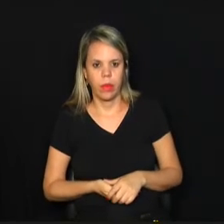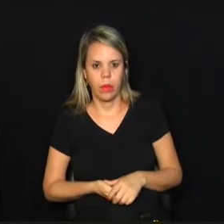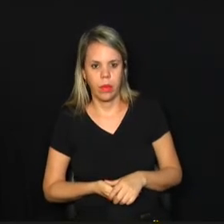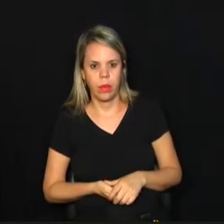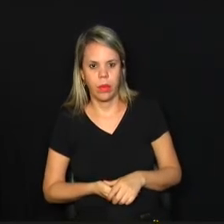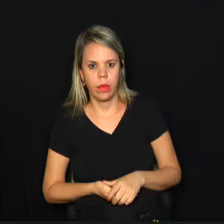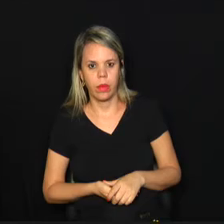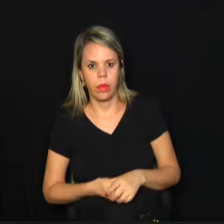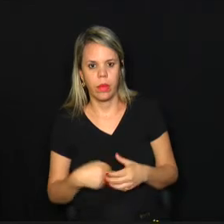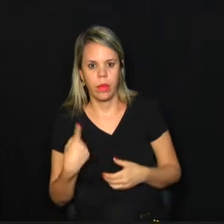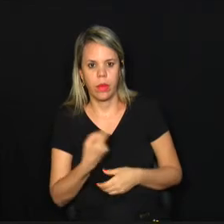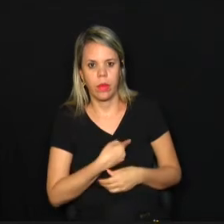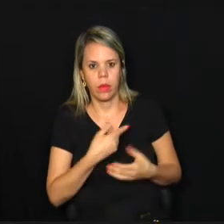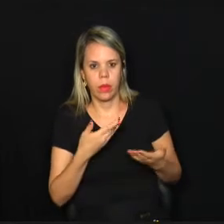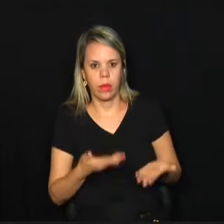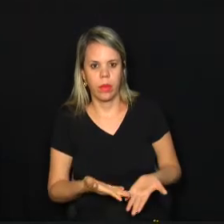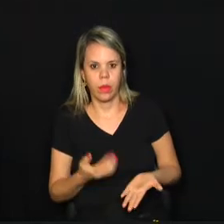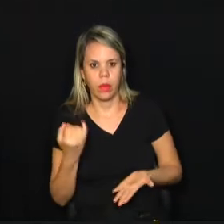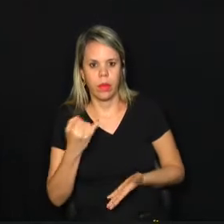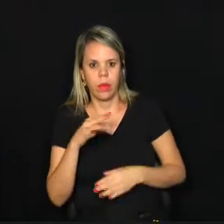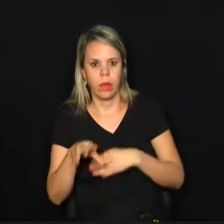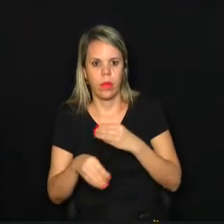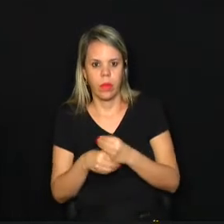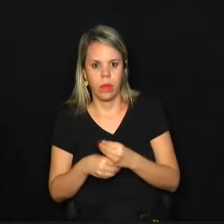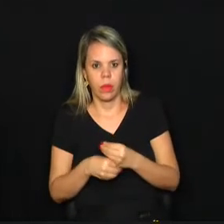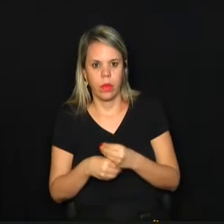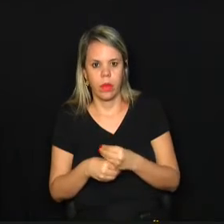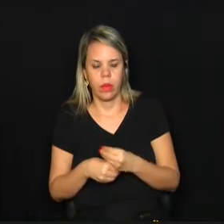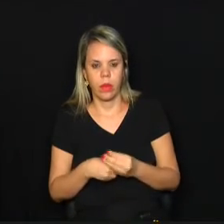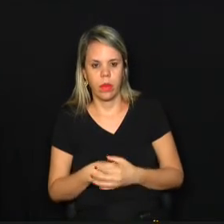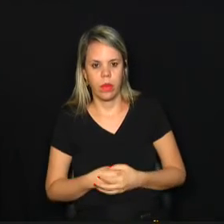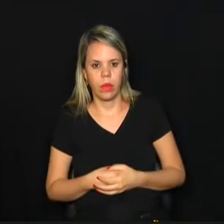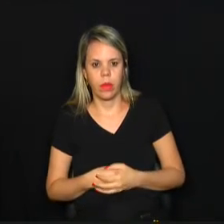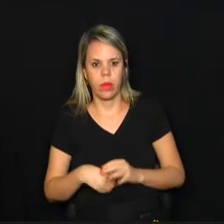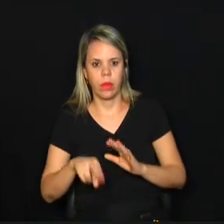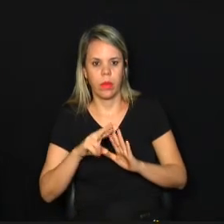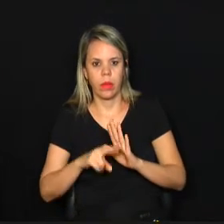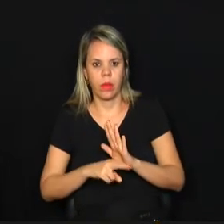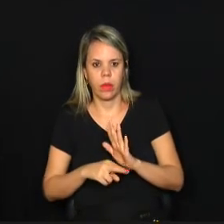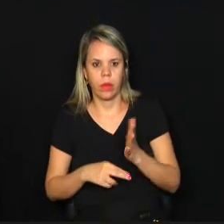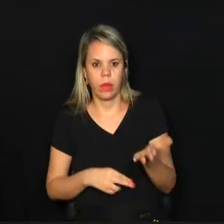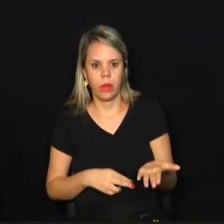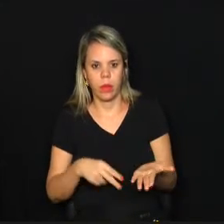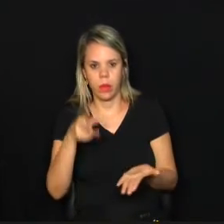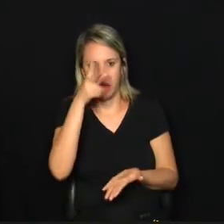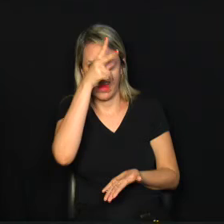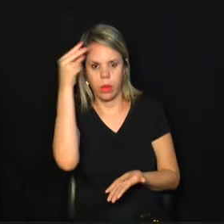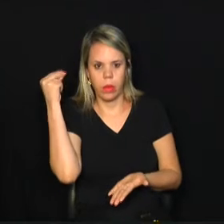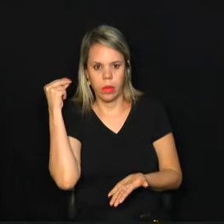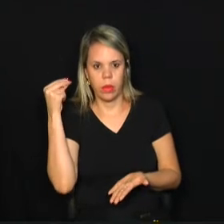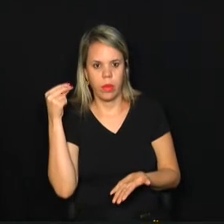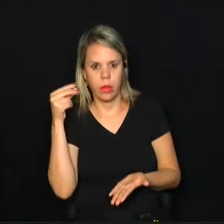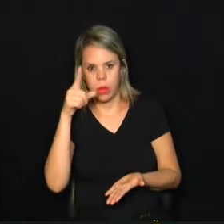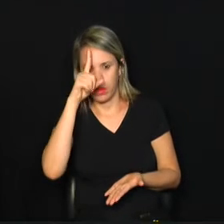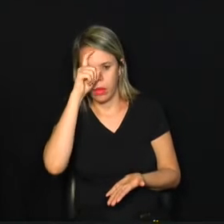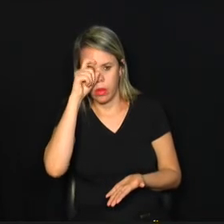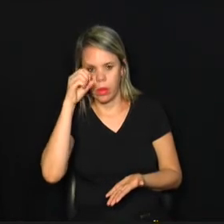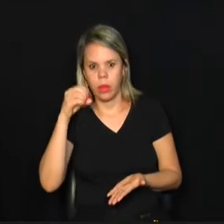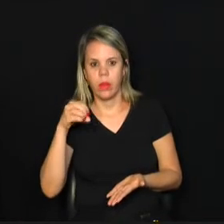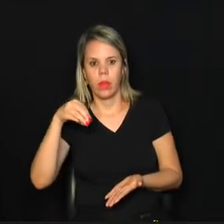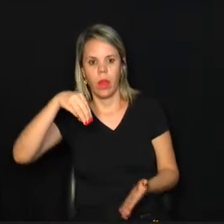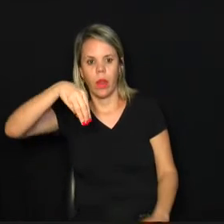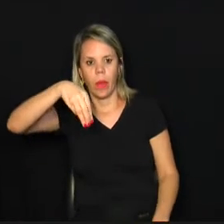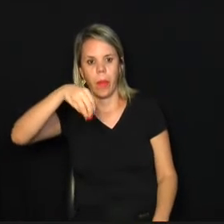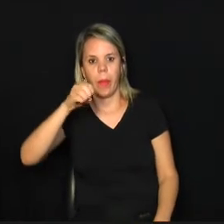A nós foi incorporado praticamente por requisição da Prefeitura, Hospital